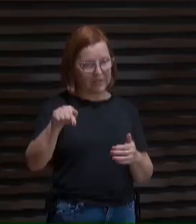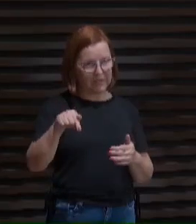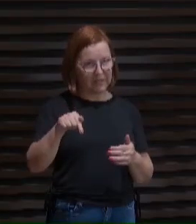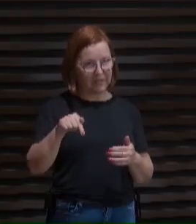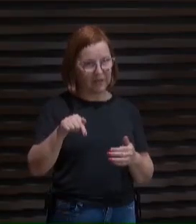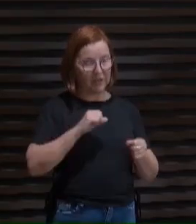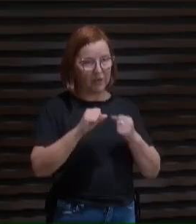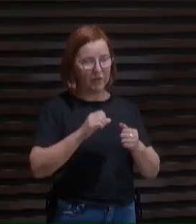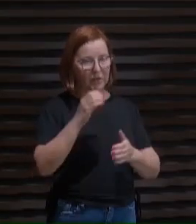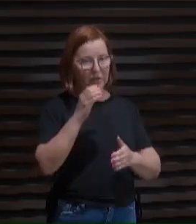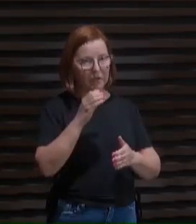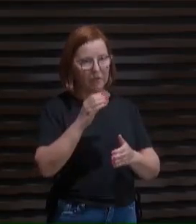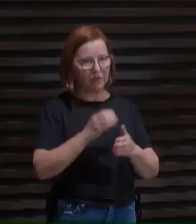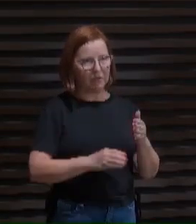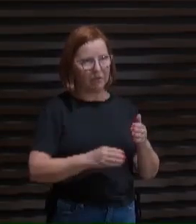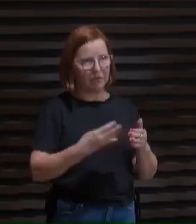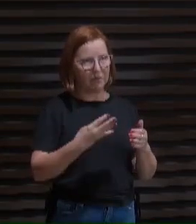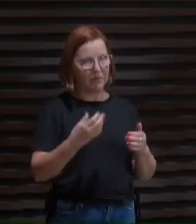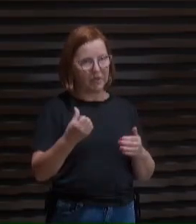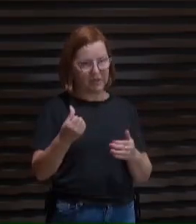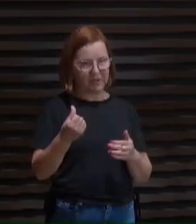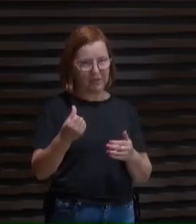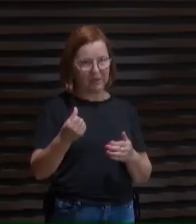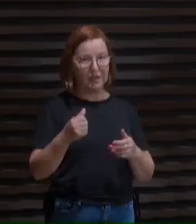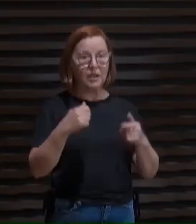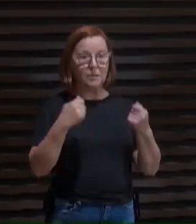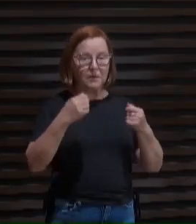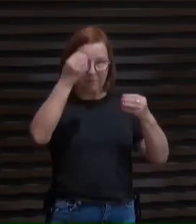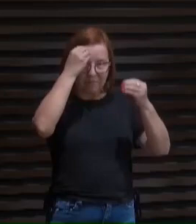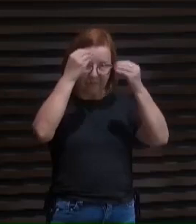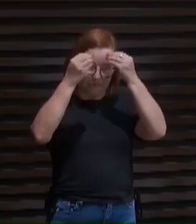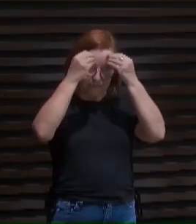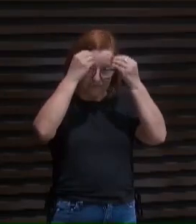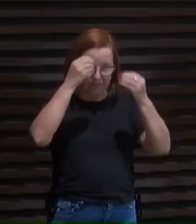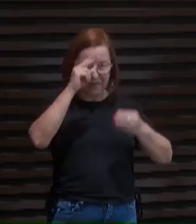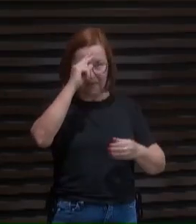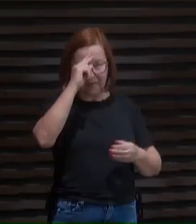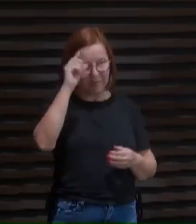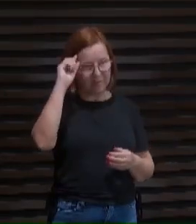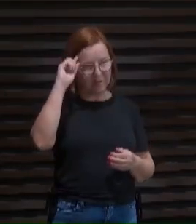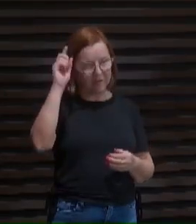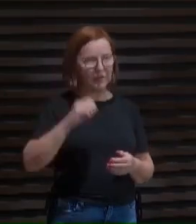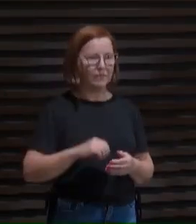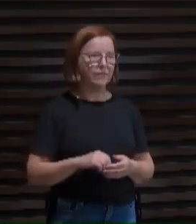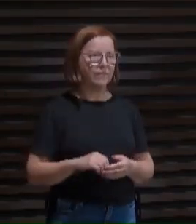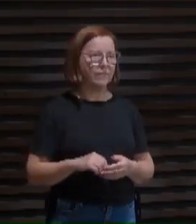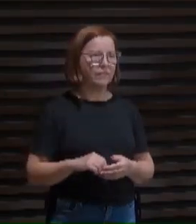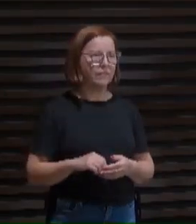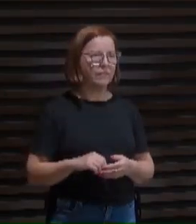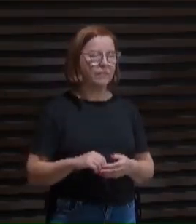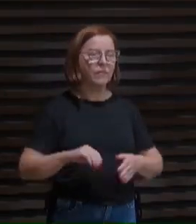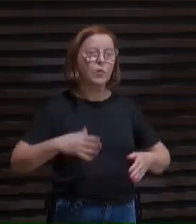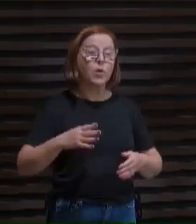irmão. Você precisa proclamar ele diariamente. Hora que vier, qual que é